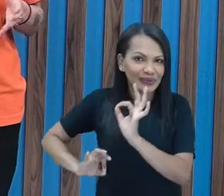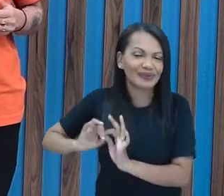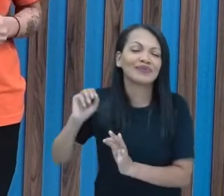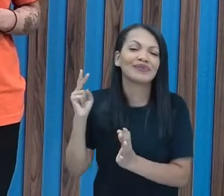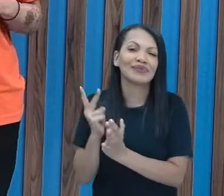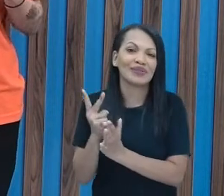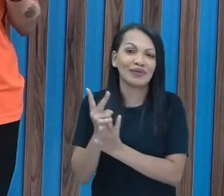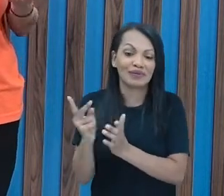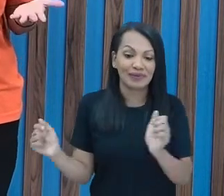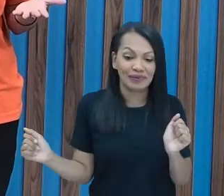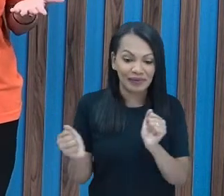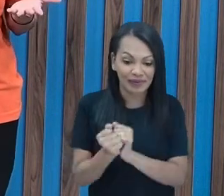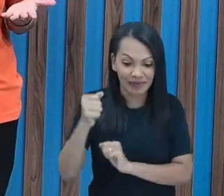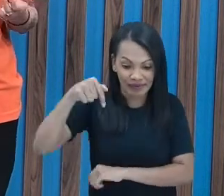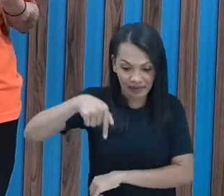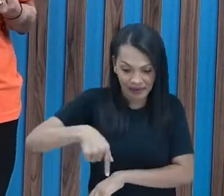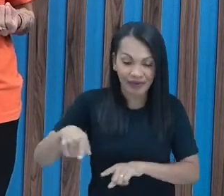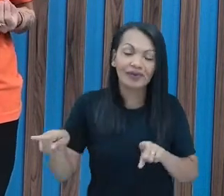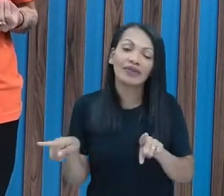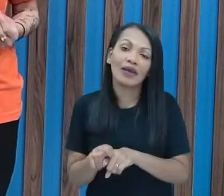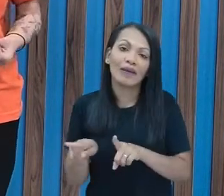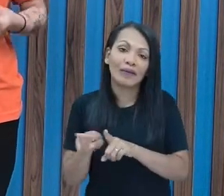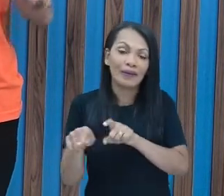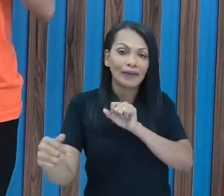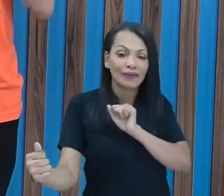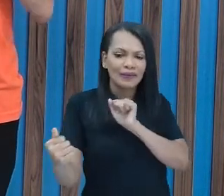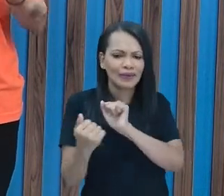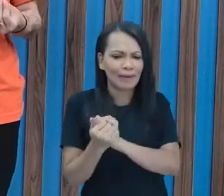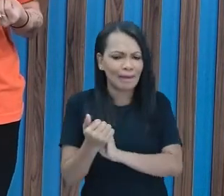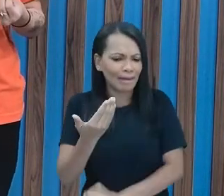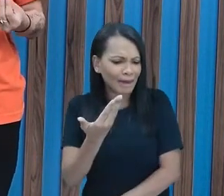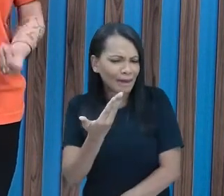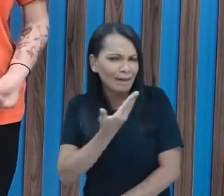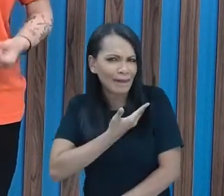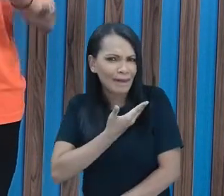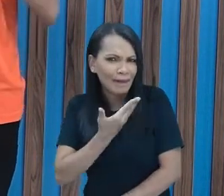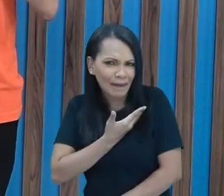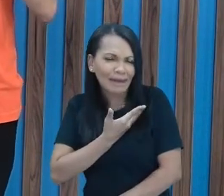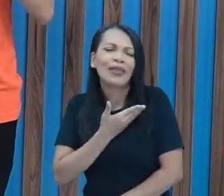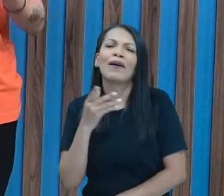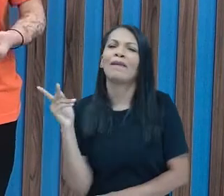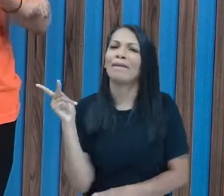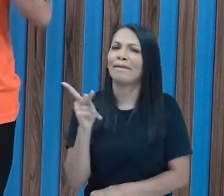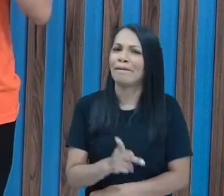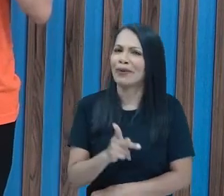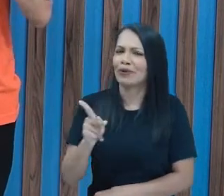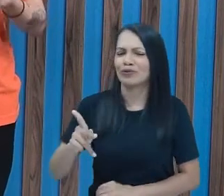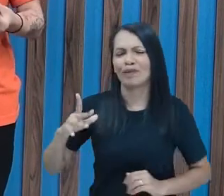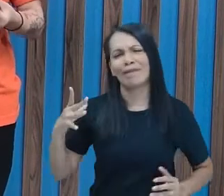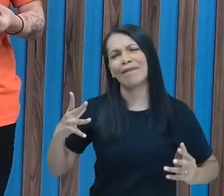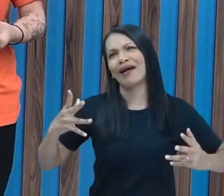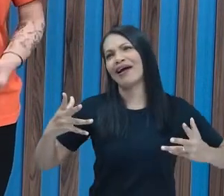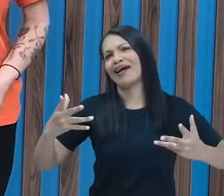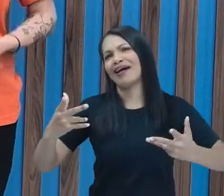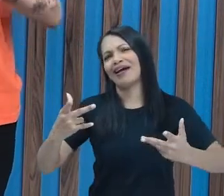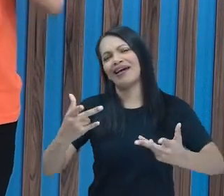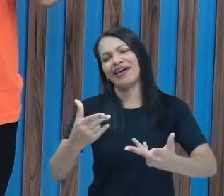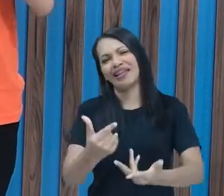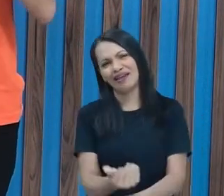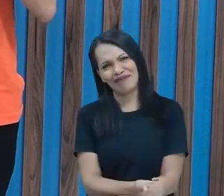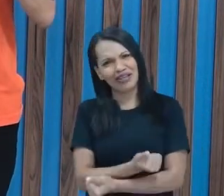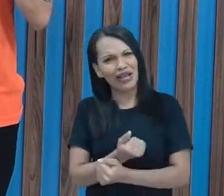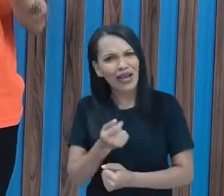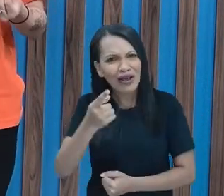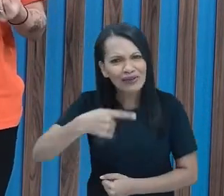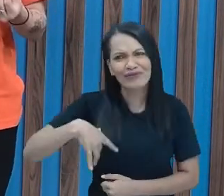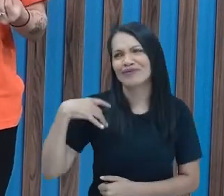gente aqui. E também comigo, meu queridíssimo professor maravilhoso,